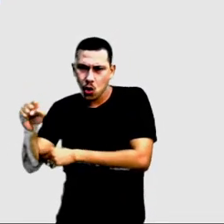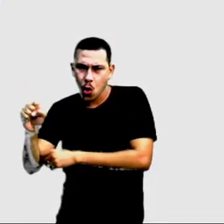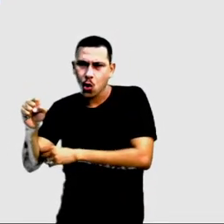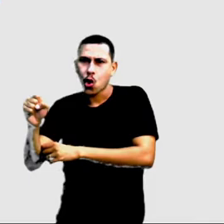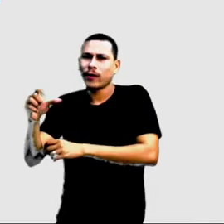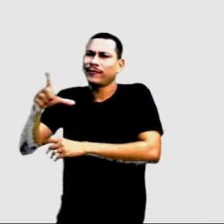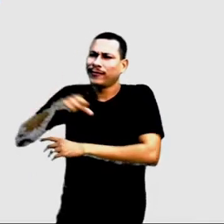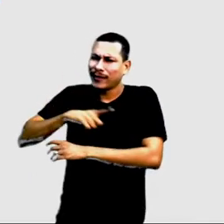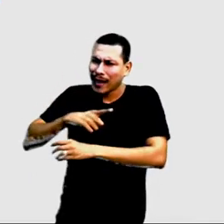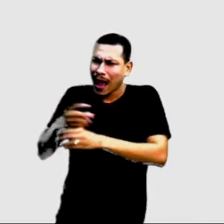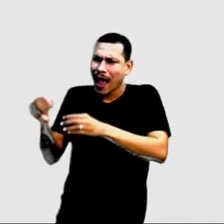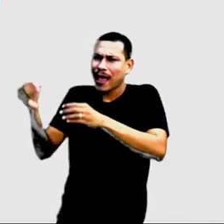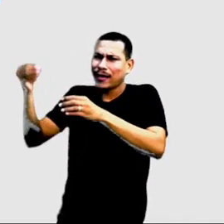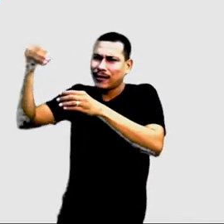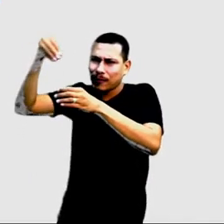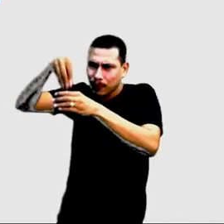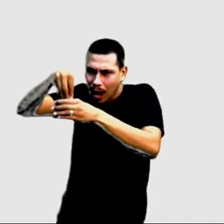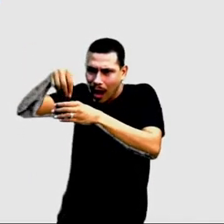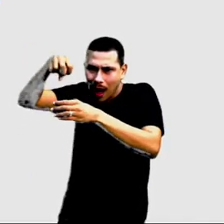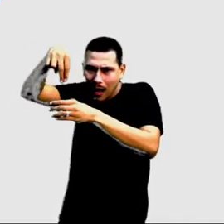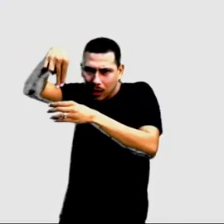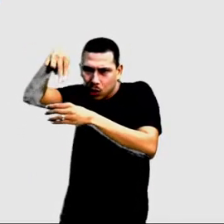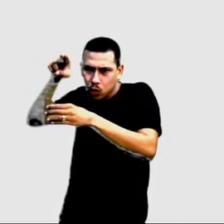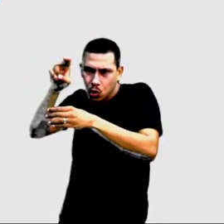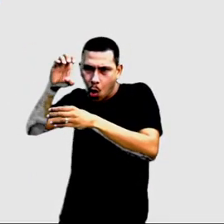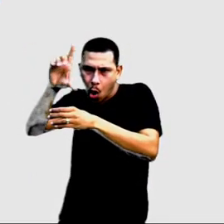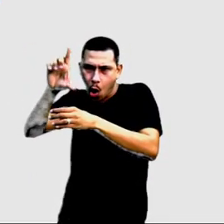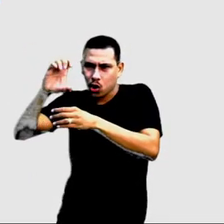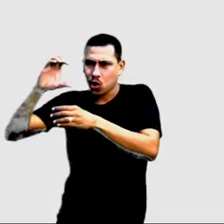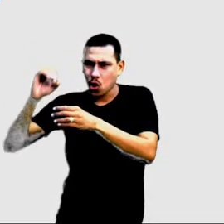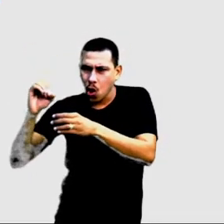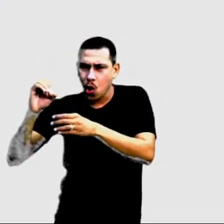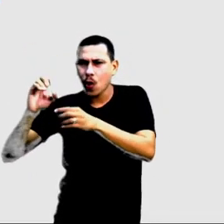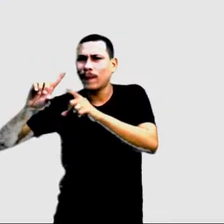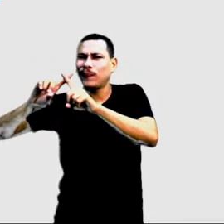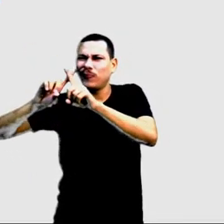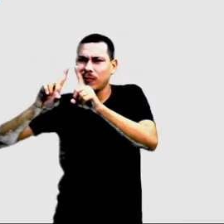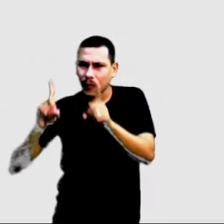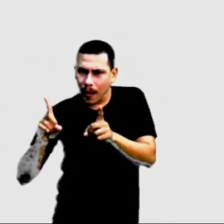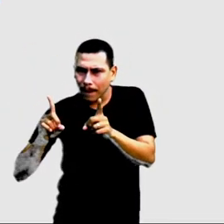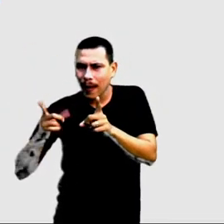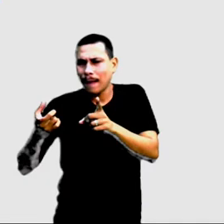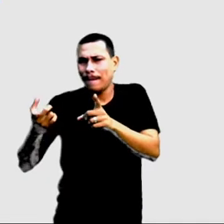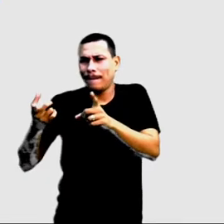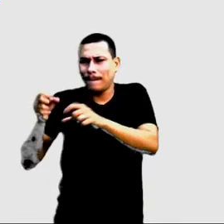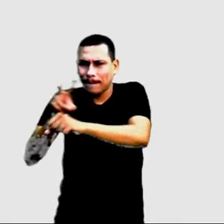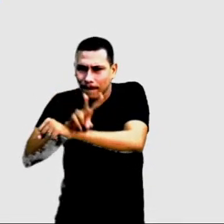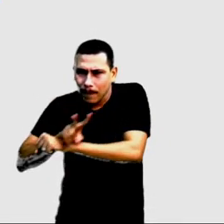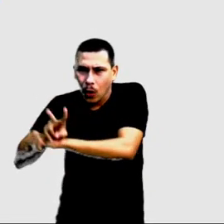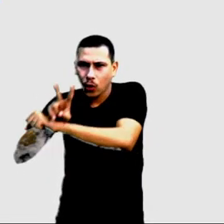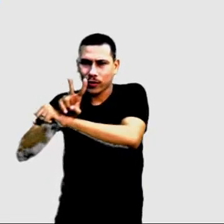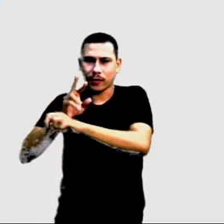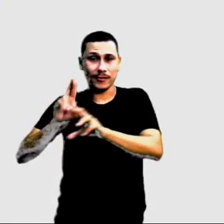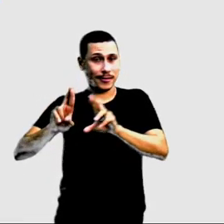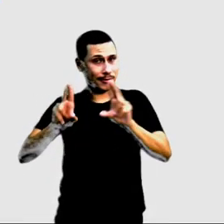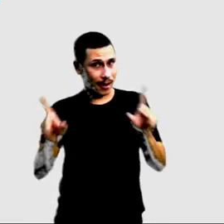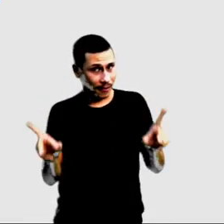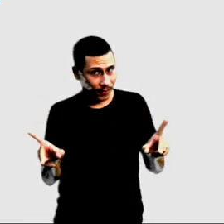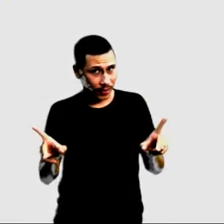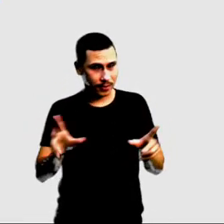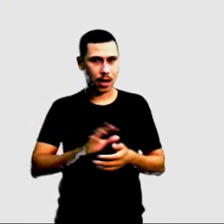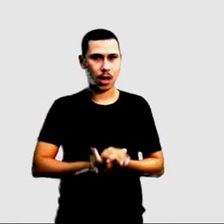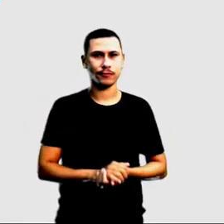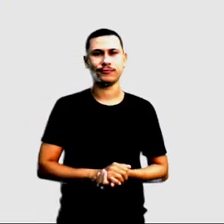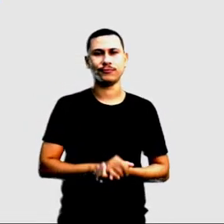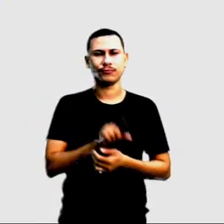delimitado por uma membrana nuclear e as organelas membranosas. Veja a diferença, né? Se